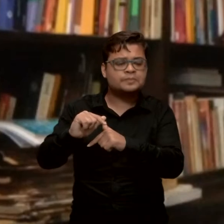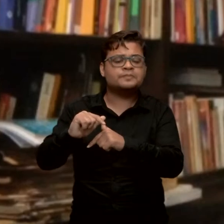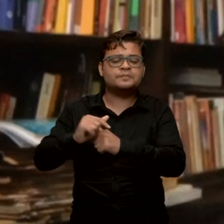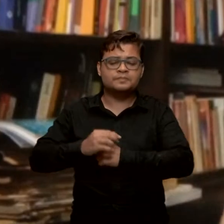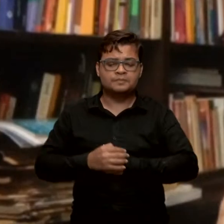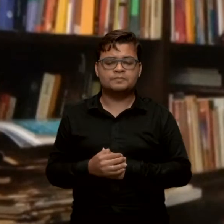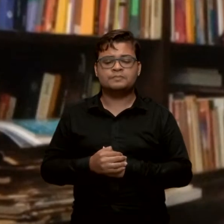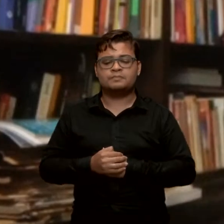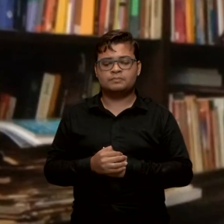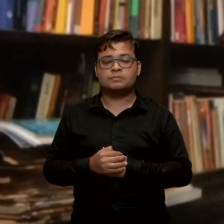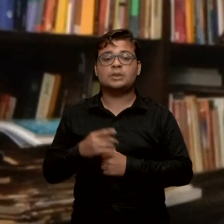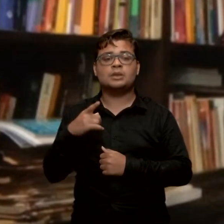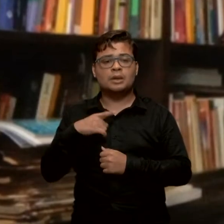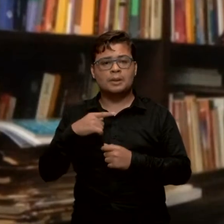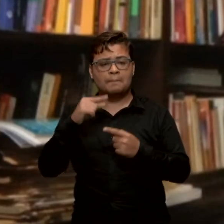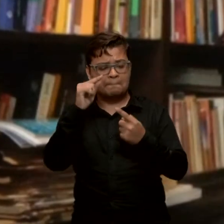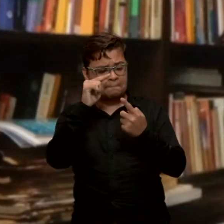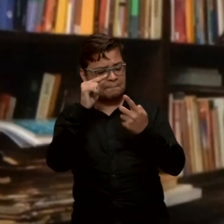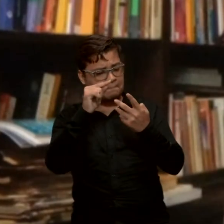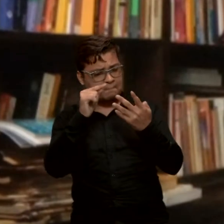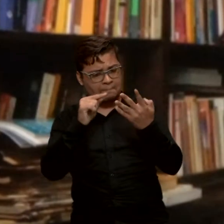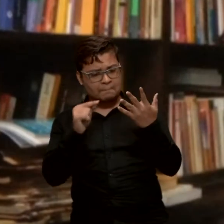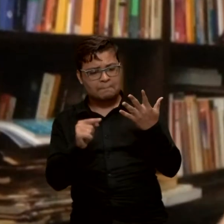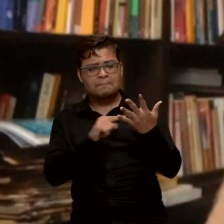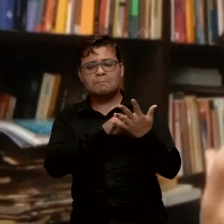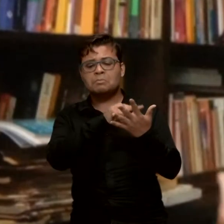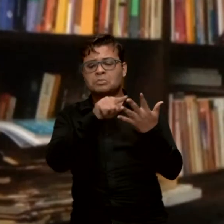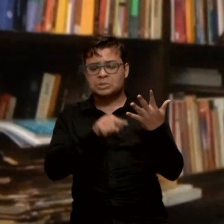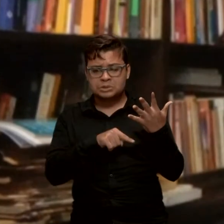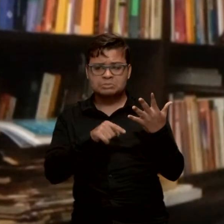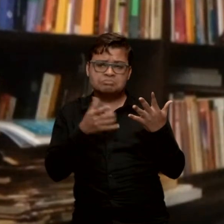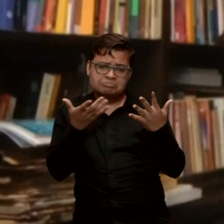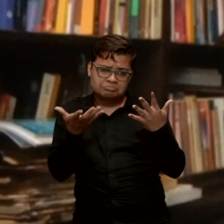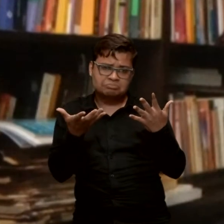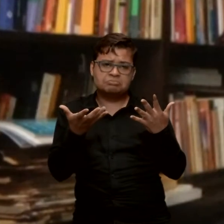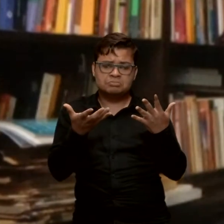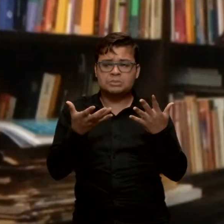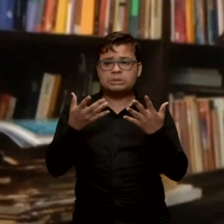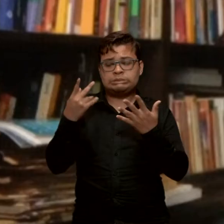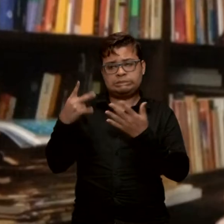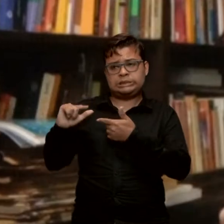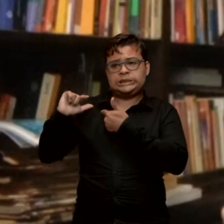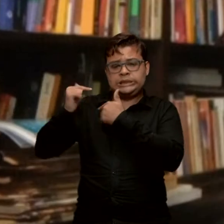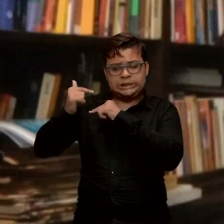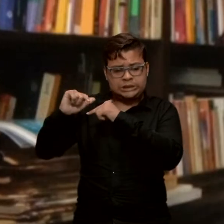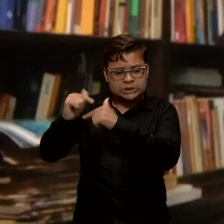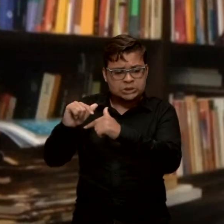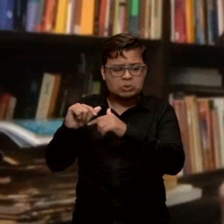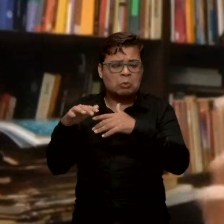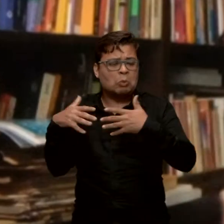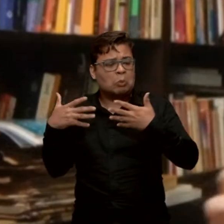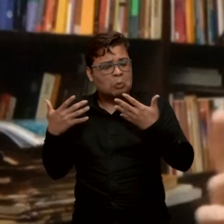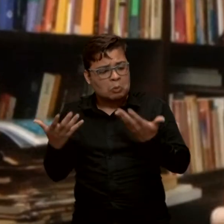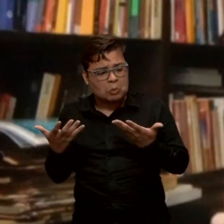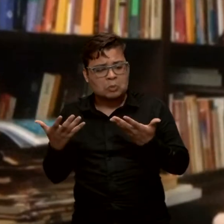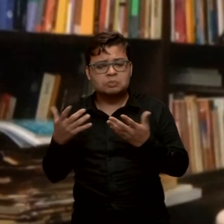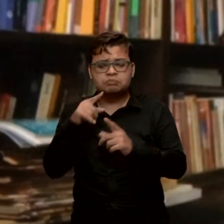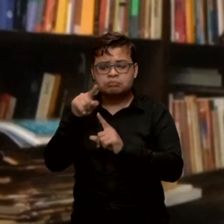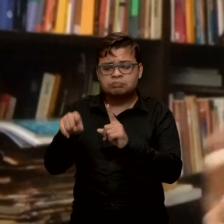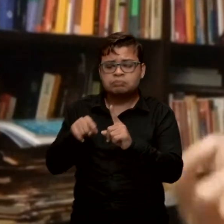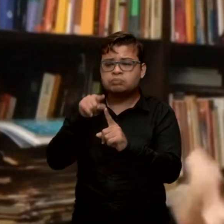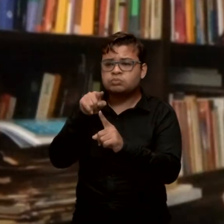ainda determinados elementos assim de uma certa, ou procuram, né, manter um certo tipo